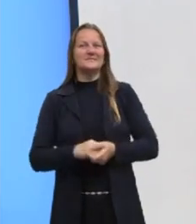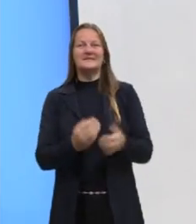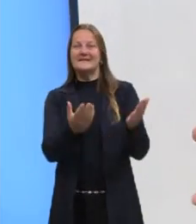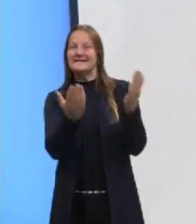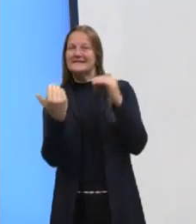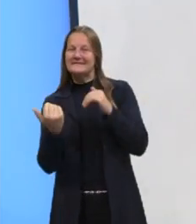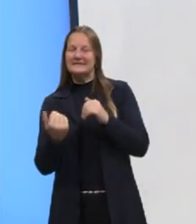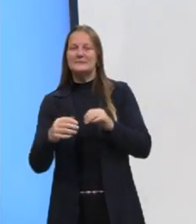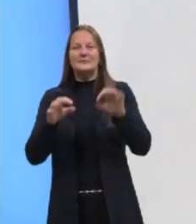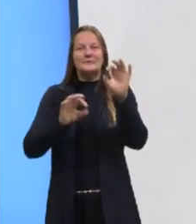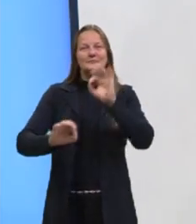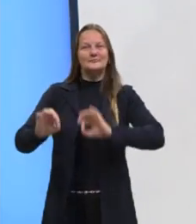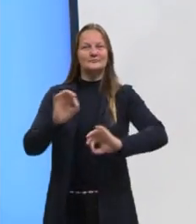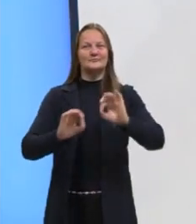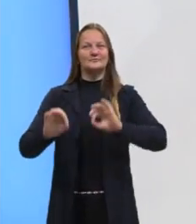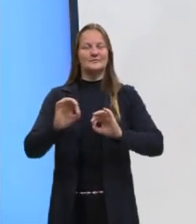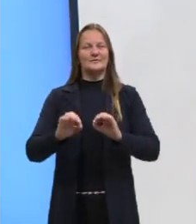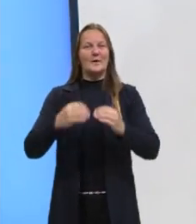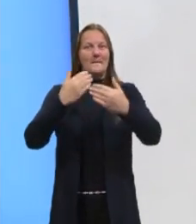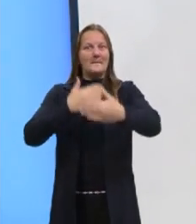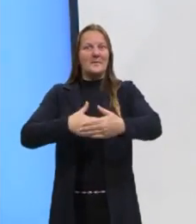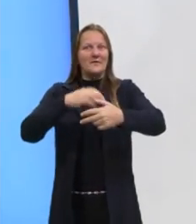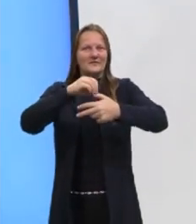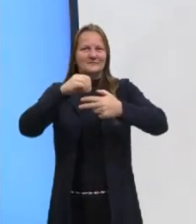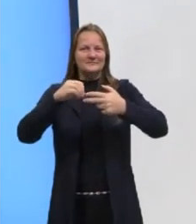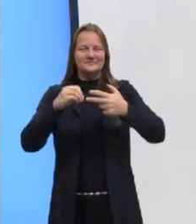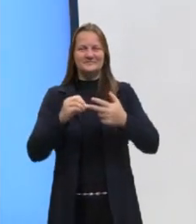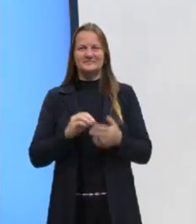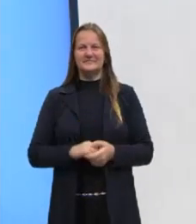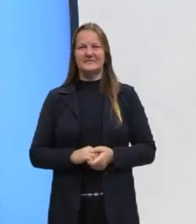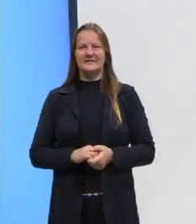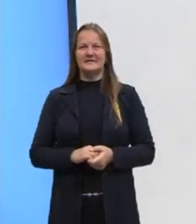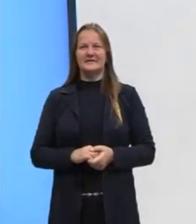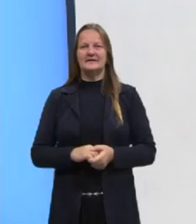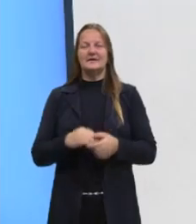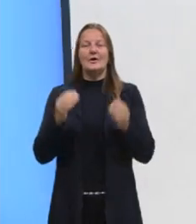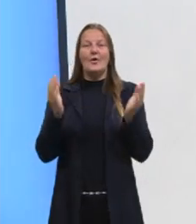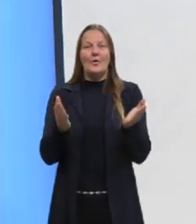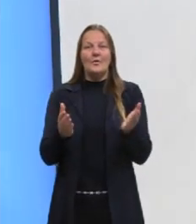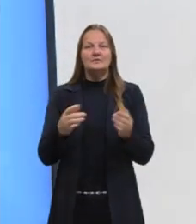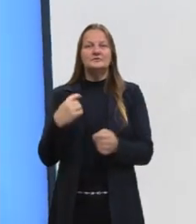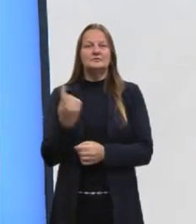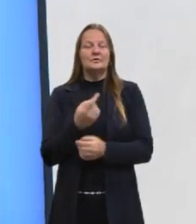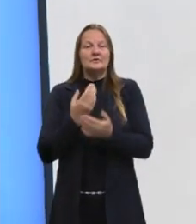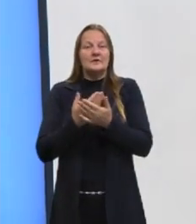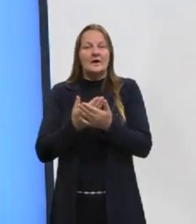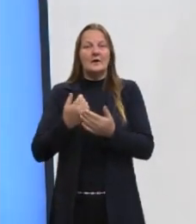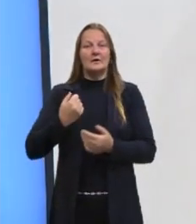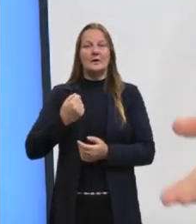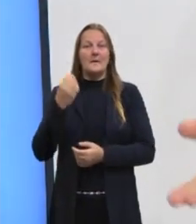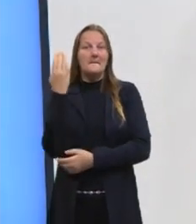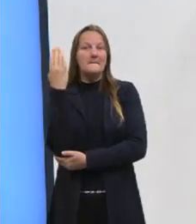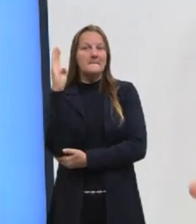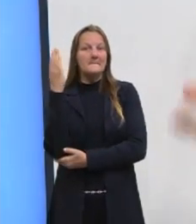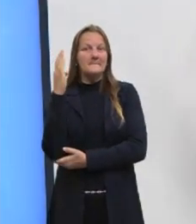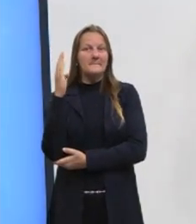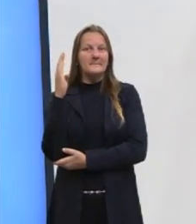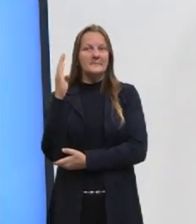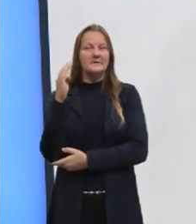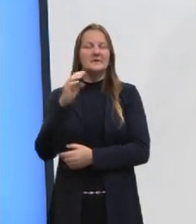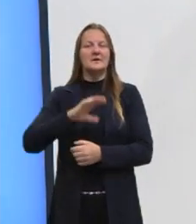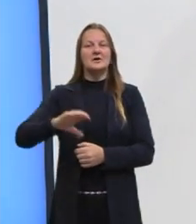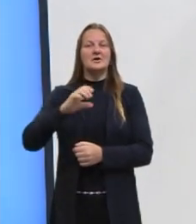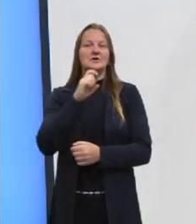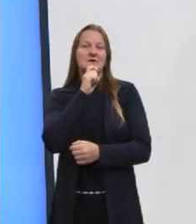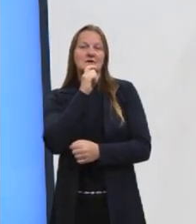nos preparar para a prova do Enem então gente hoje nós estamos na aula de biologia na área da